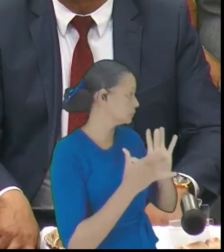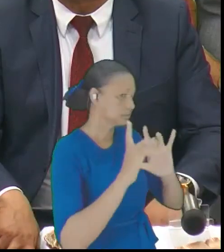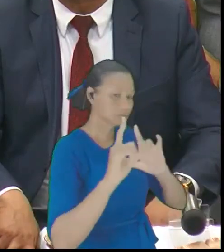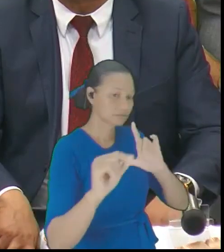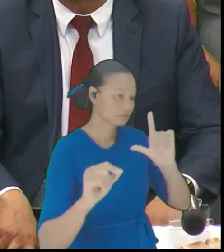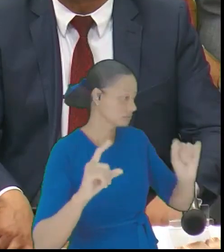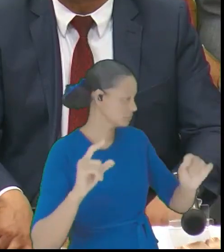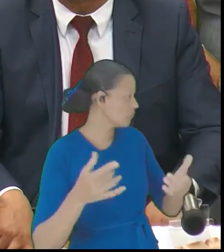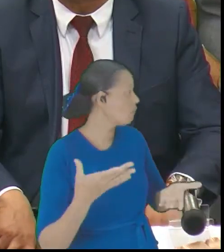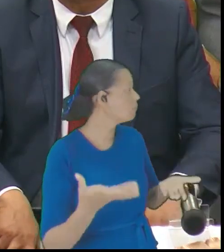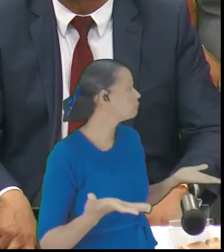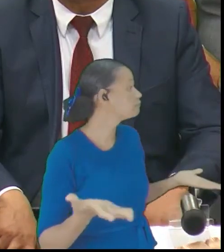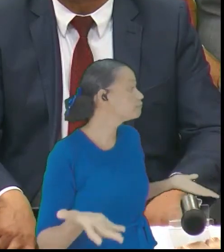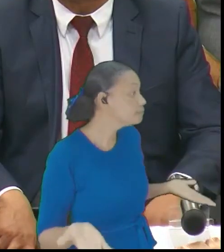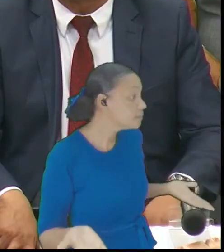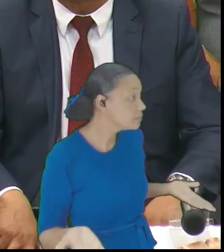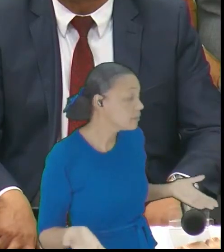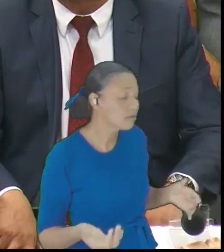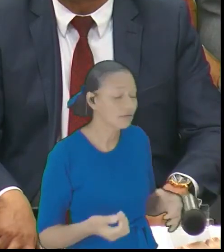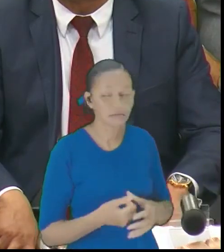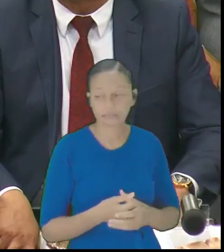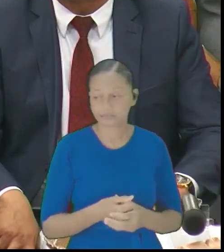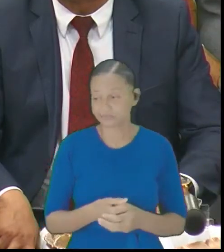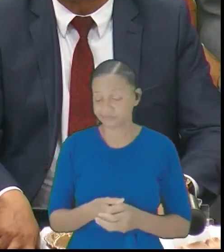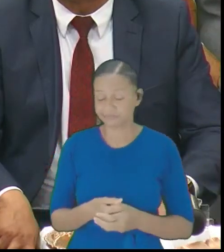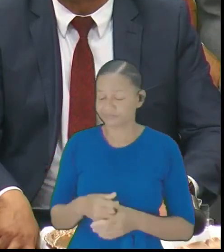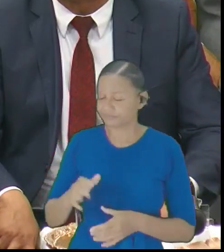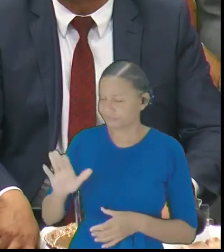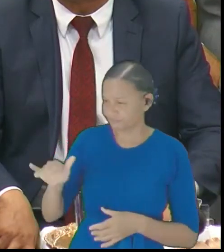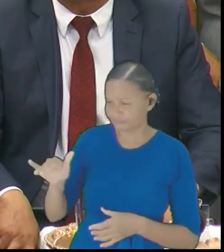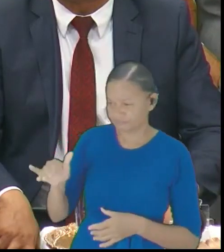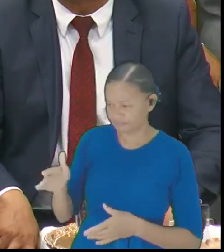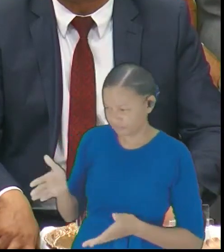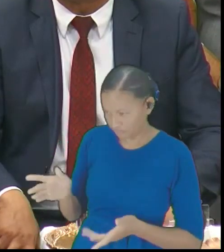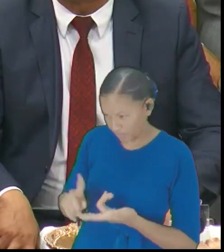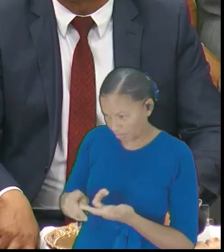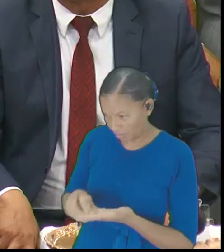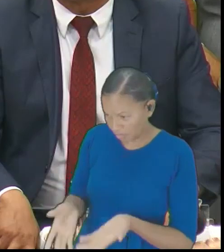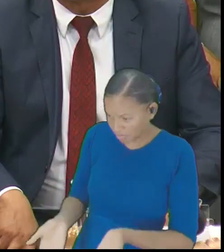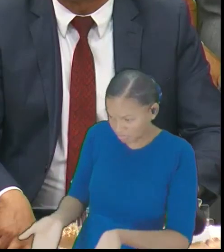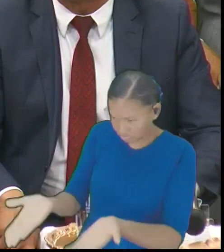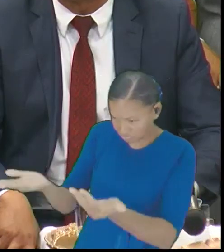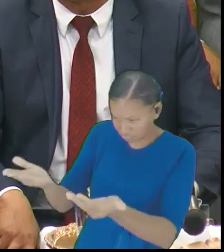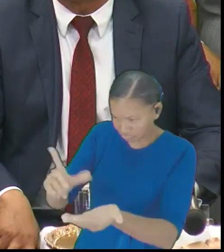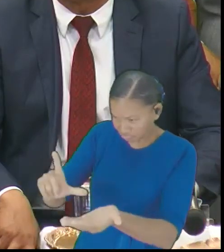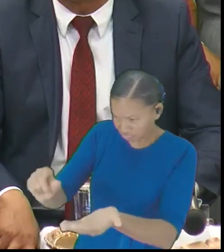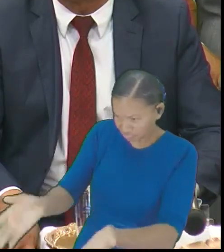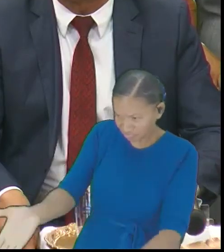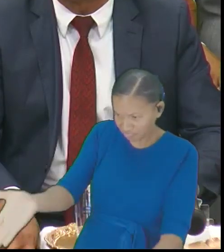como é que faz, Jesus? Jesus disse: escuta, vocês não querem ir também?